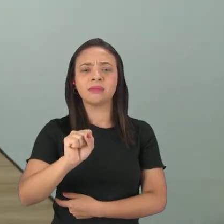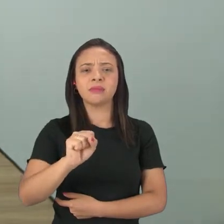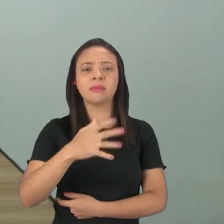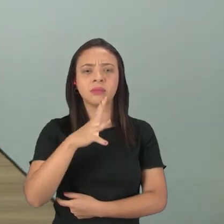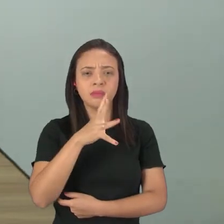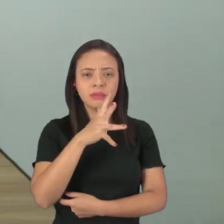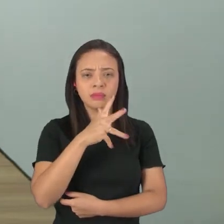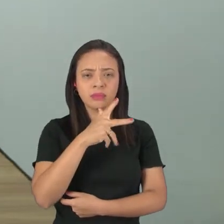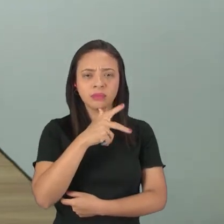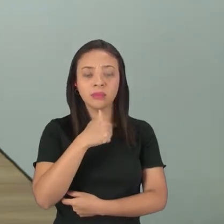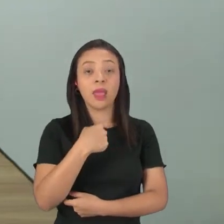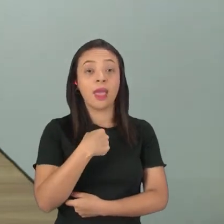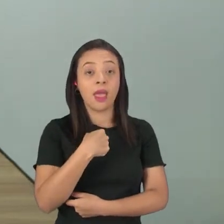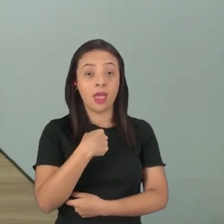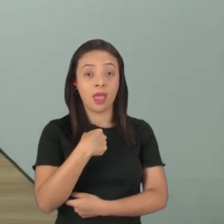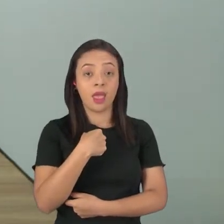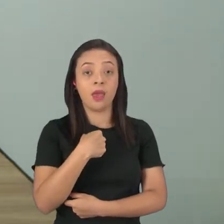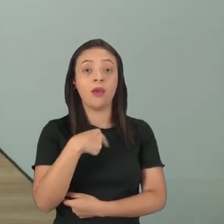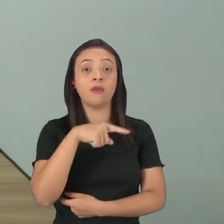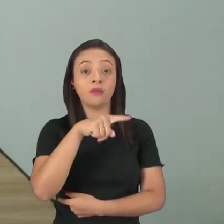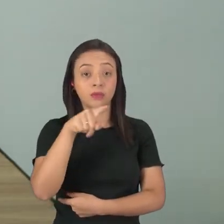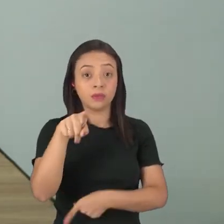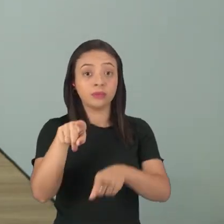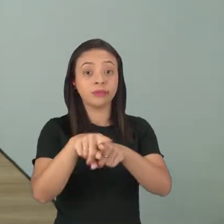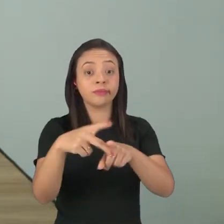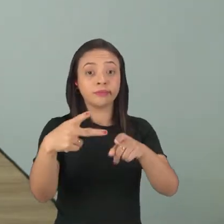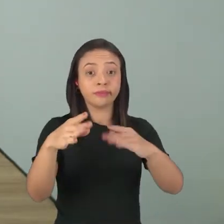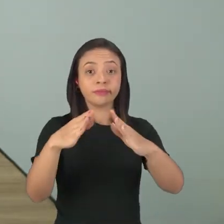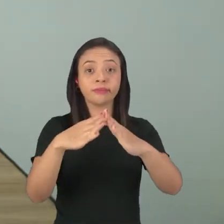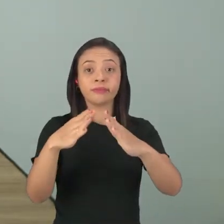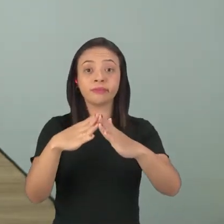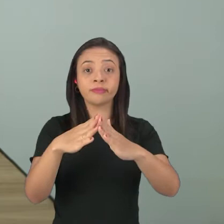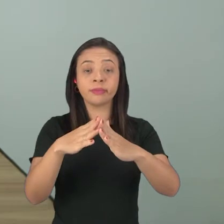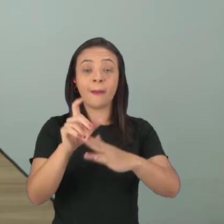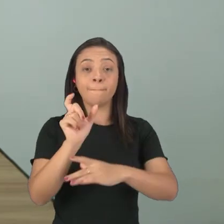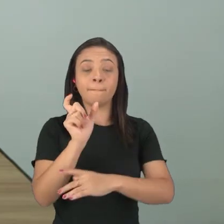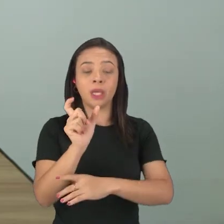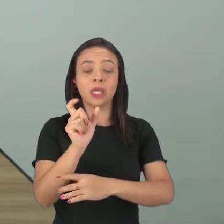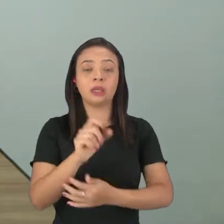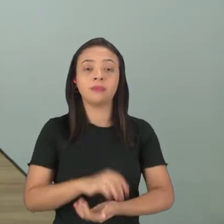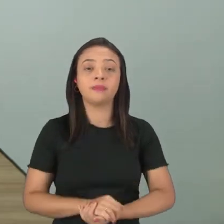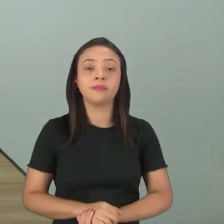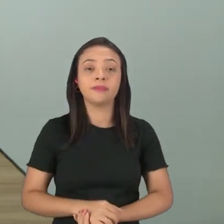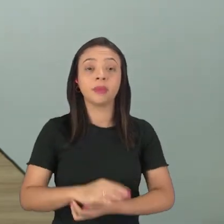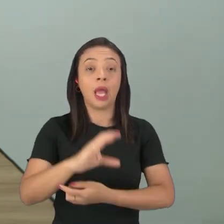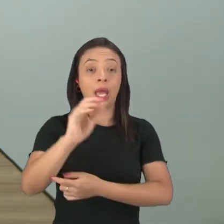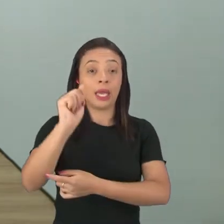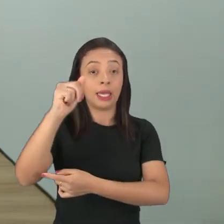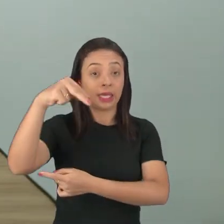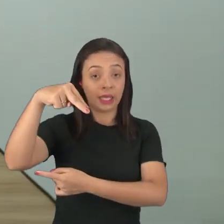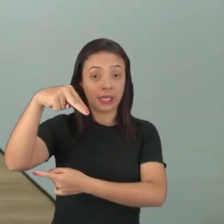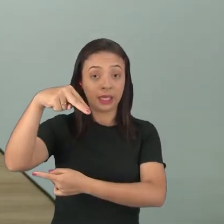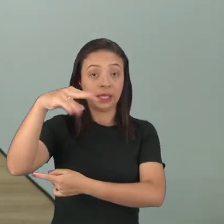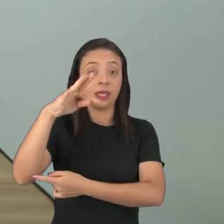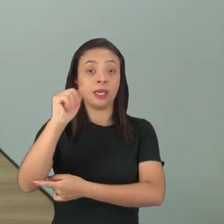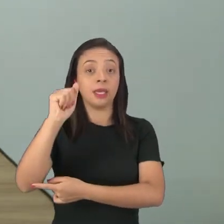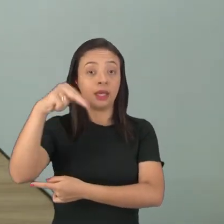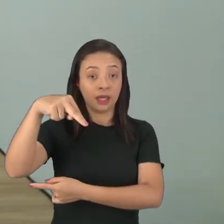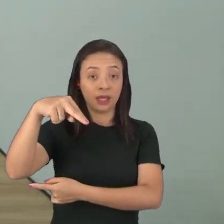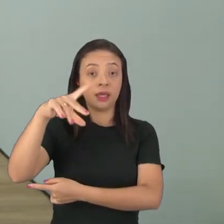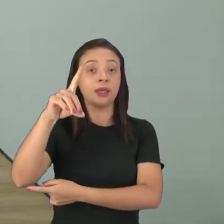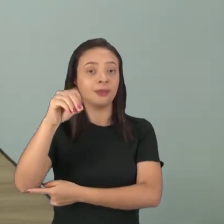devagarzinho aí tá eu aqui você sair de casa vamos falar a palavra cantando vamos lá cão